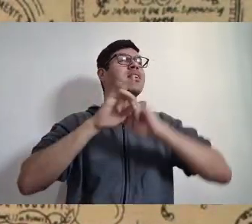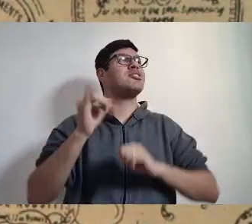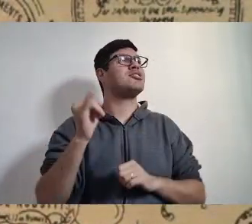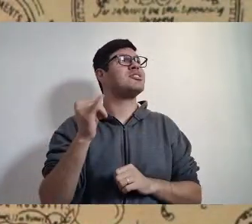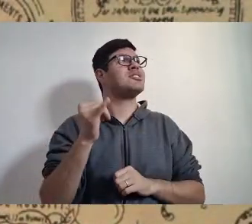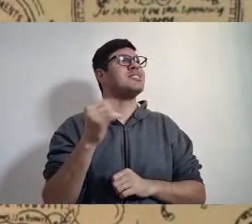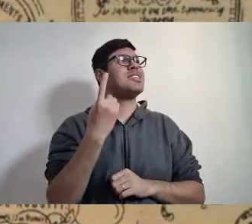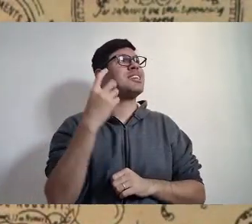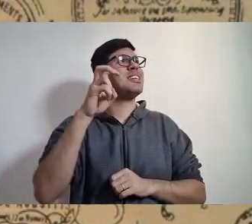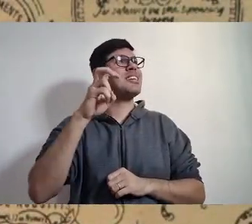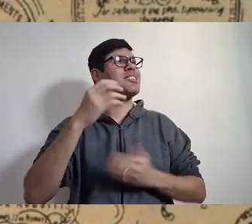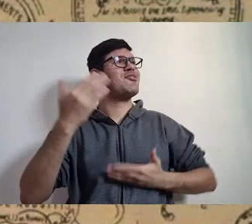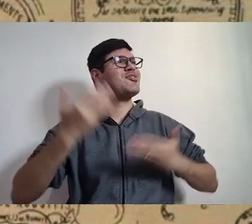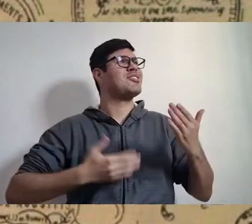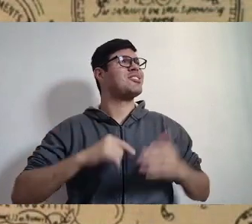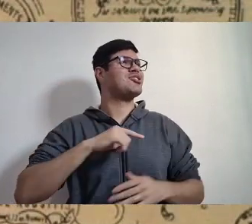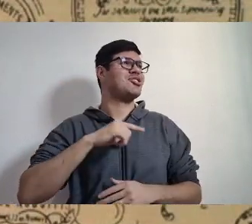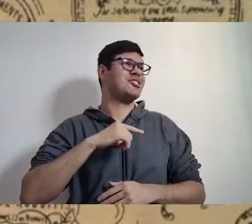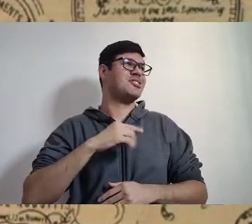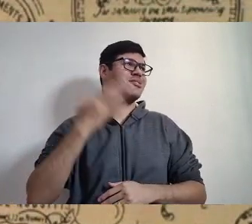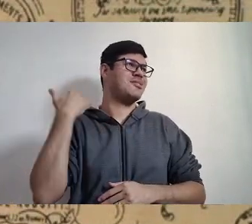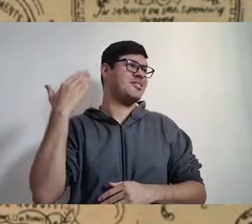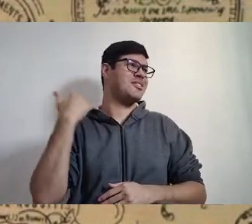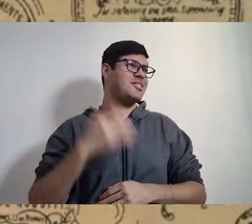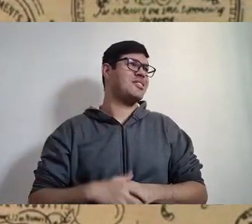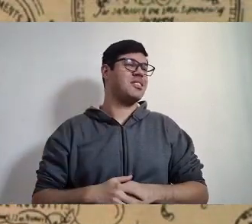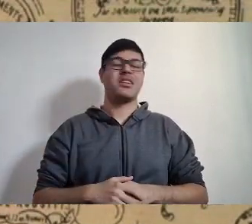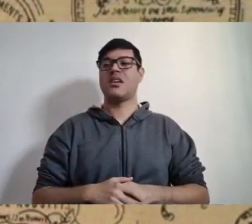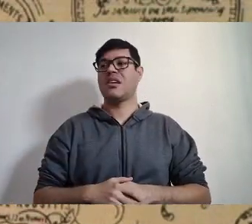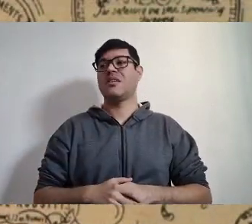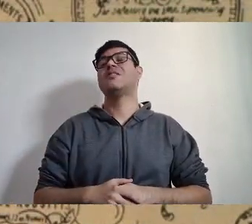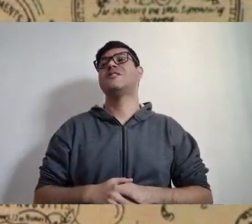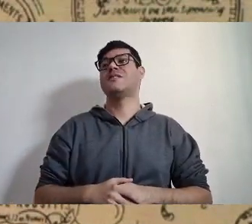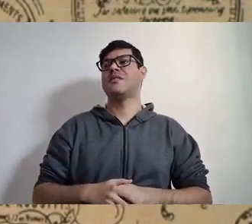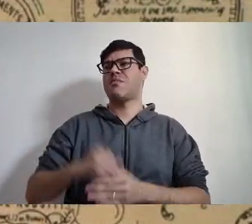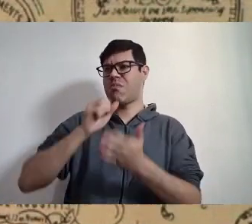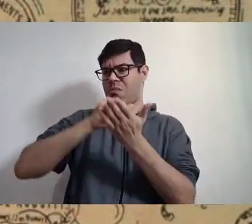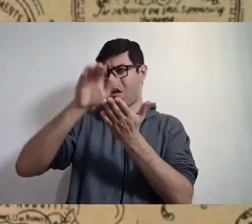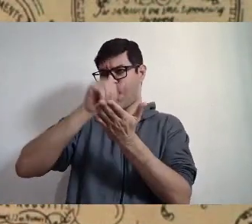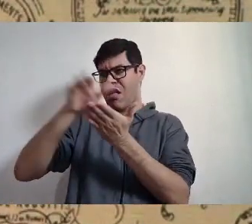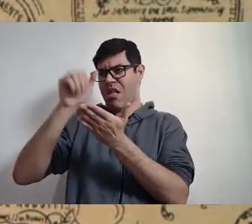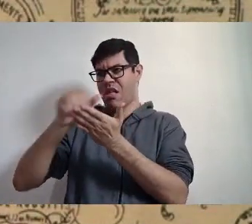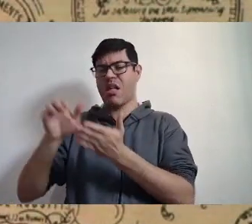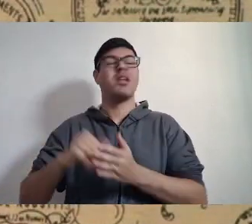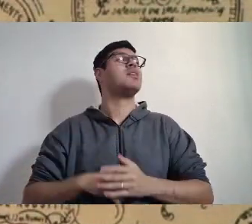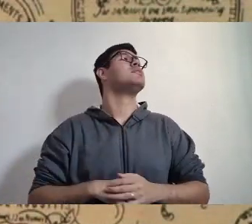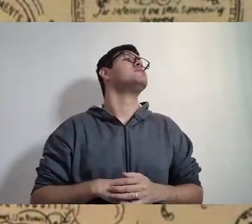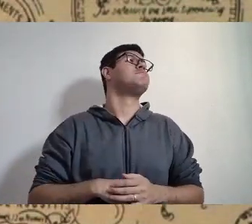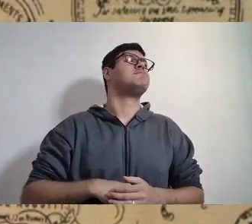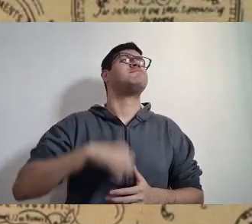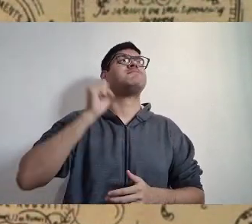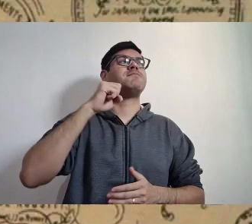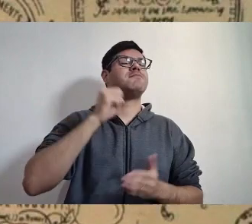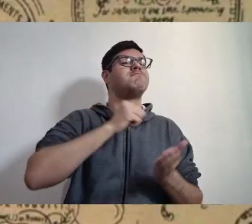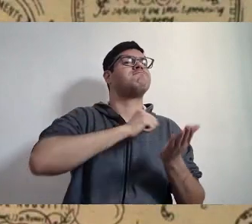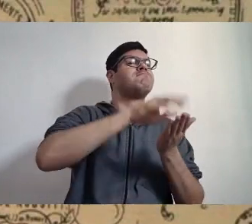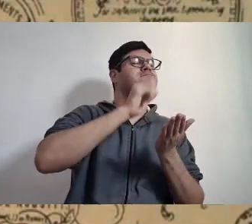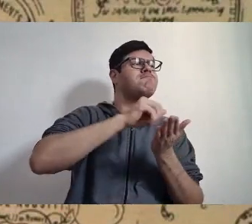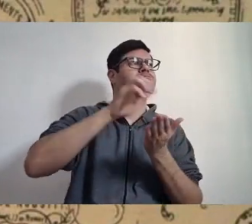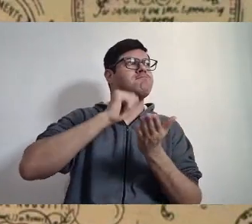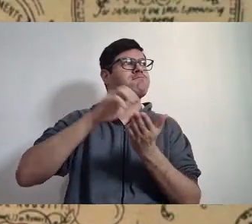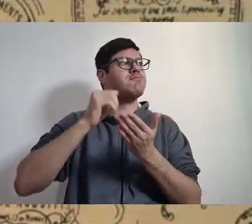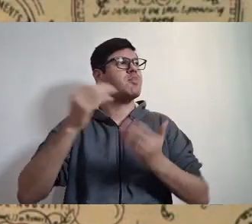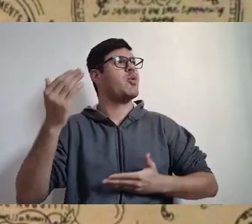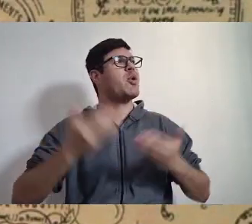15 funcionários efetivos. Você foi obrigado a exonerar aqueles funcionários? Nós exoneramos todos os funcionários comissionados em determinação de uma